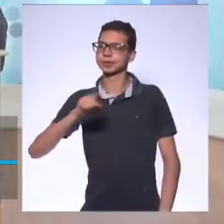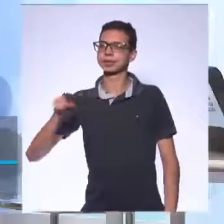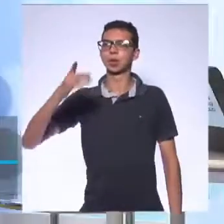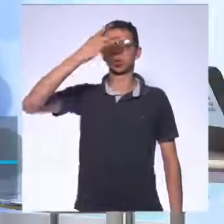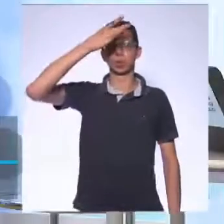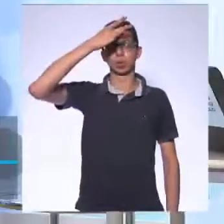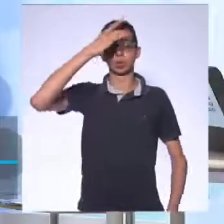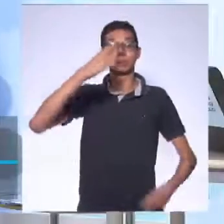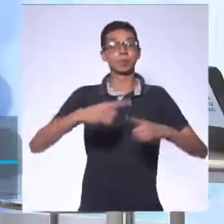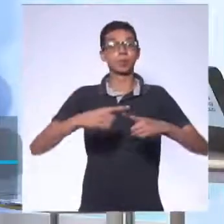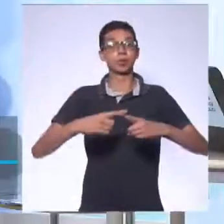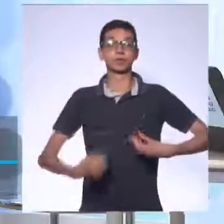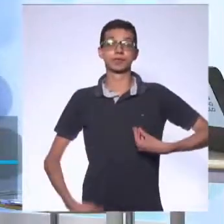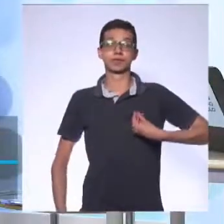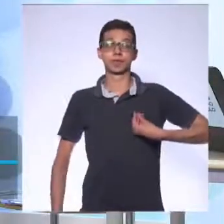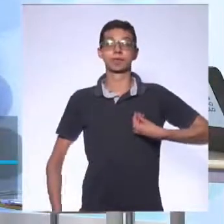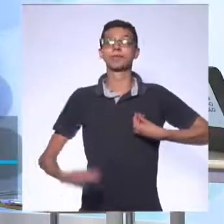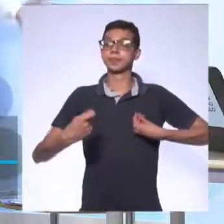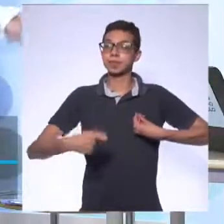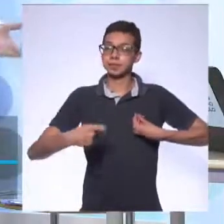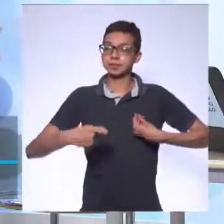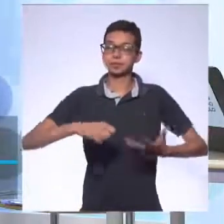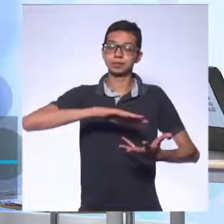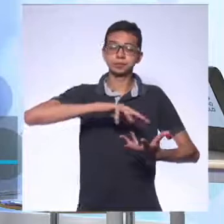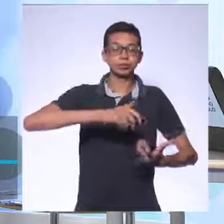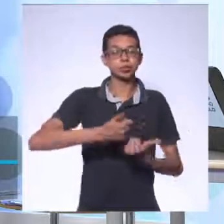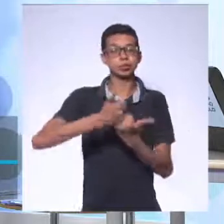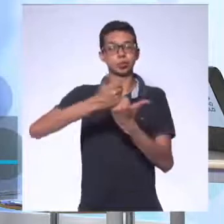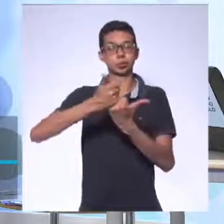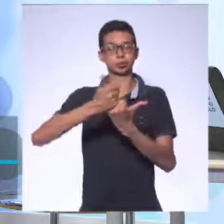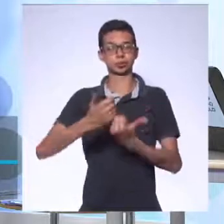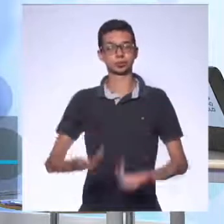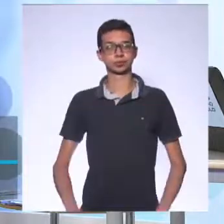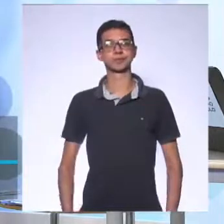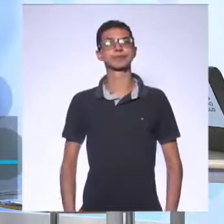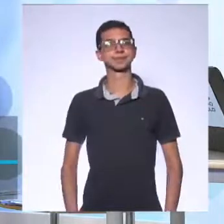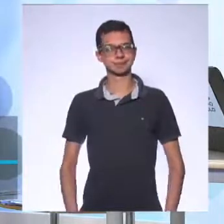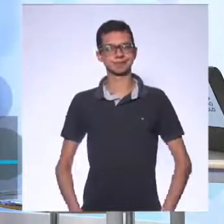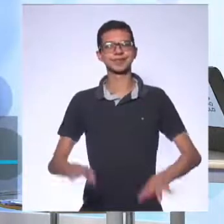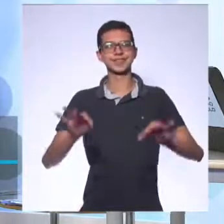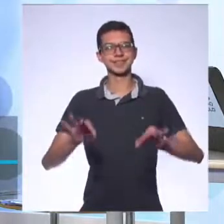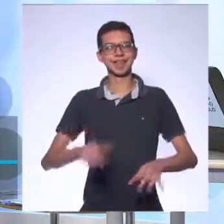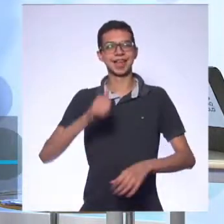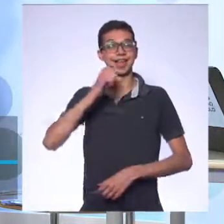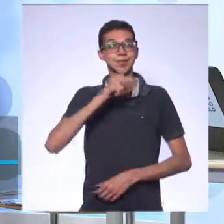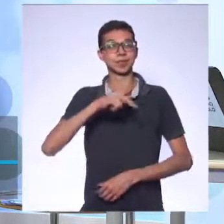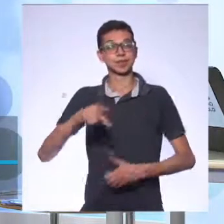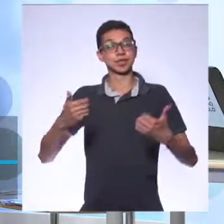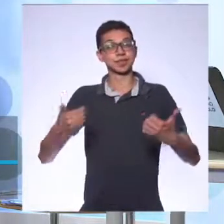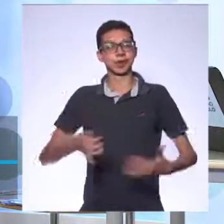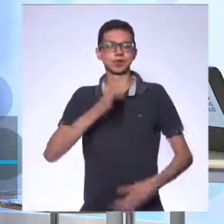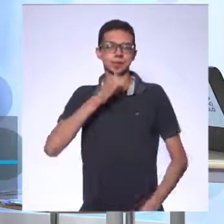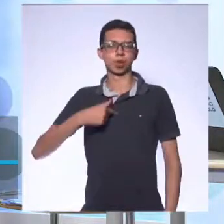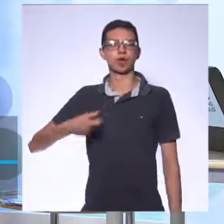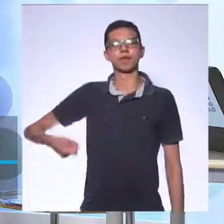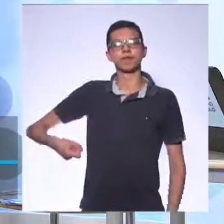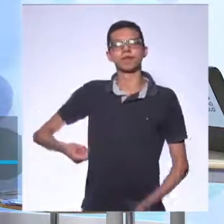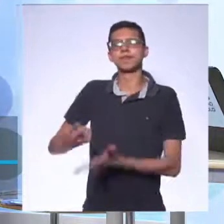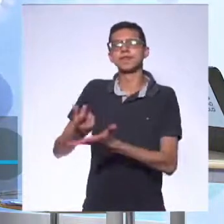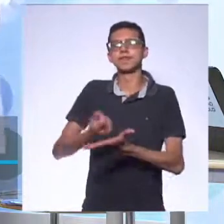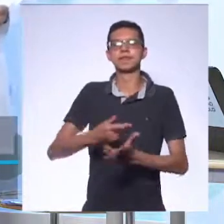professora. Então, assim, olha só que interessante. Até pegando esse gancho que a professora falou, eu vou para a feira, né, por exemplo,